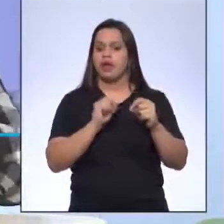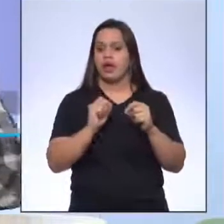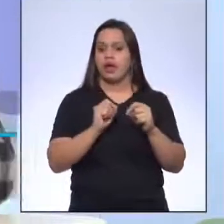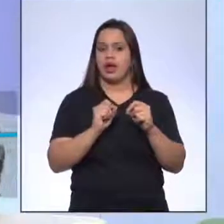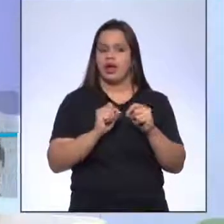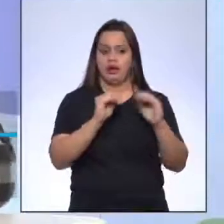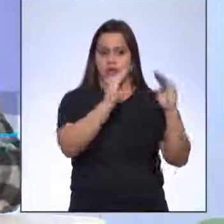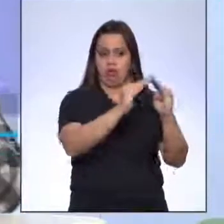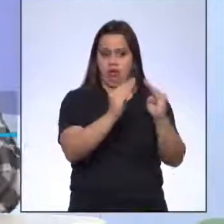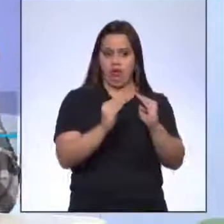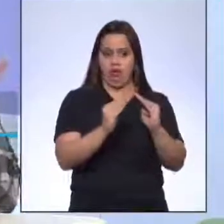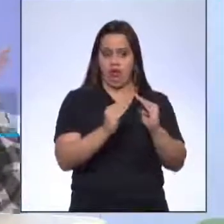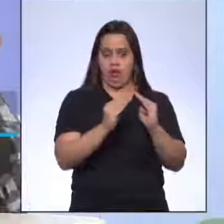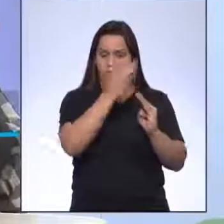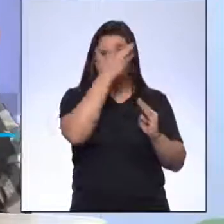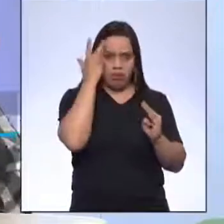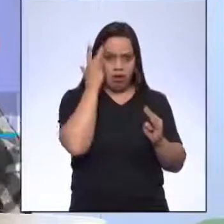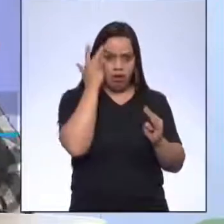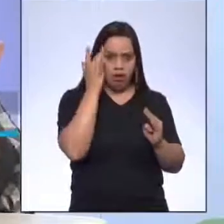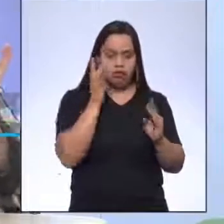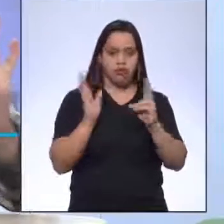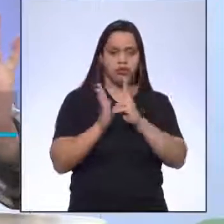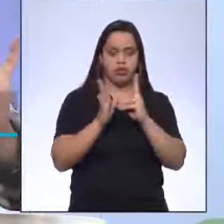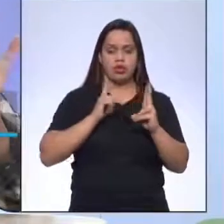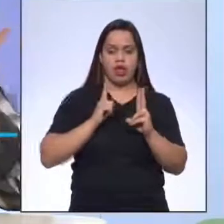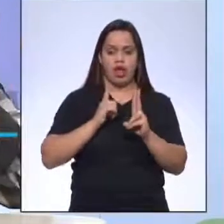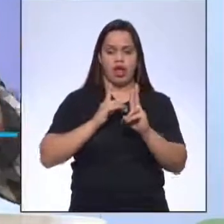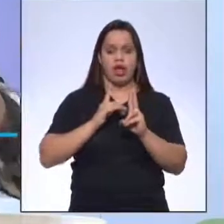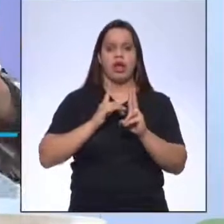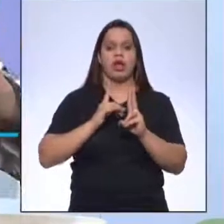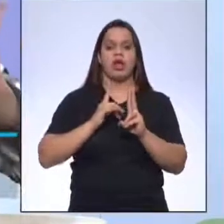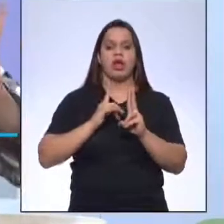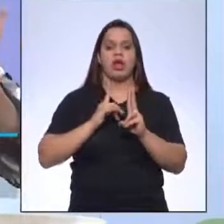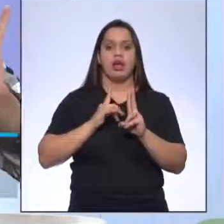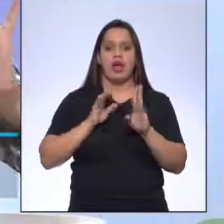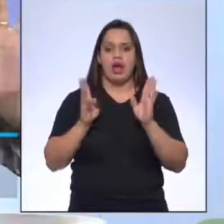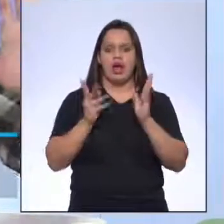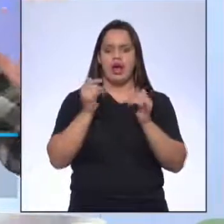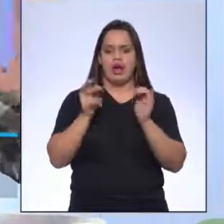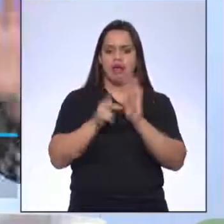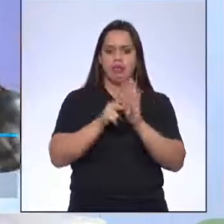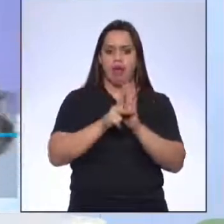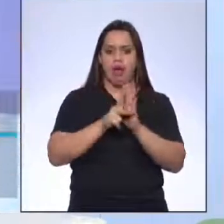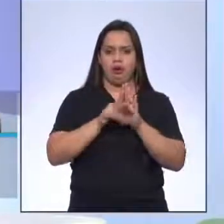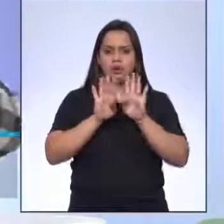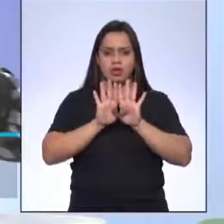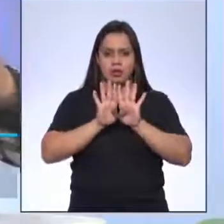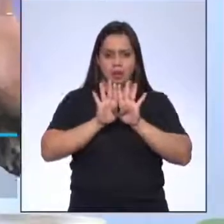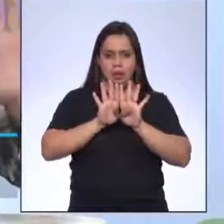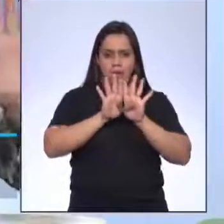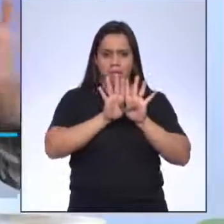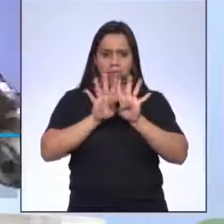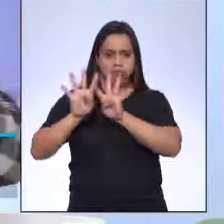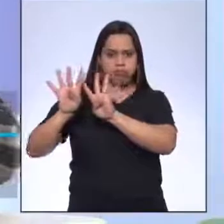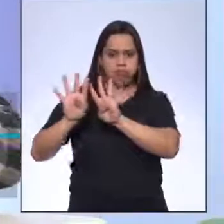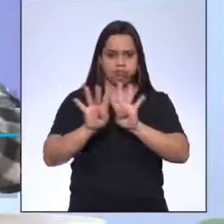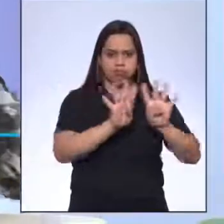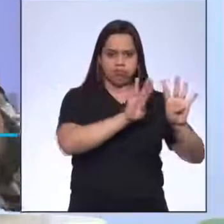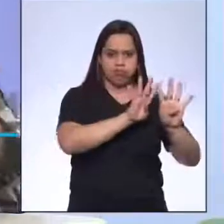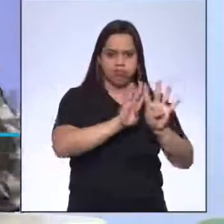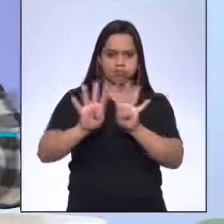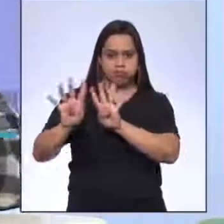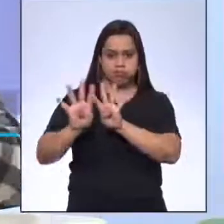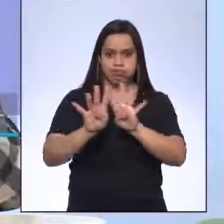tribo, né, os dançarinos ali, eles seguem numa formação, como se fosse uma parede, né? E eles vão fazendo uma espécie de um zigue-zague.